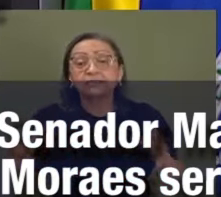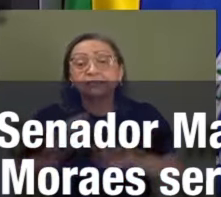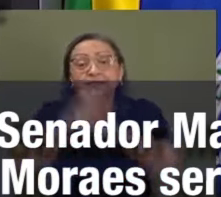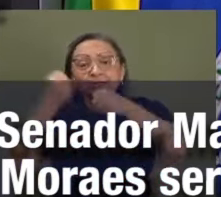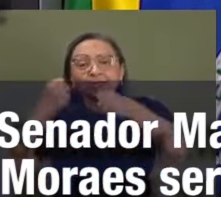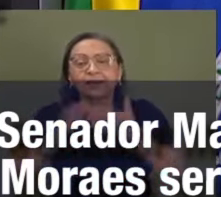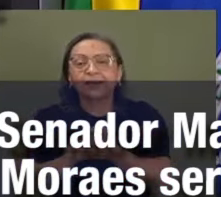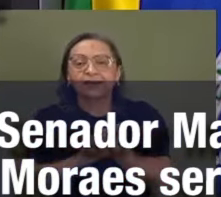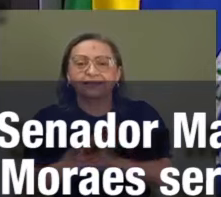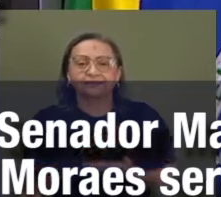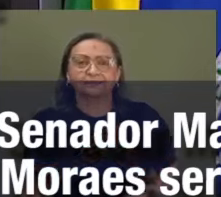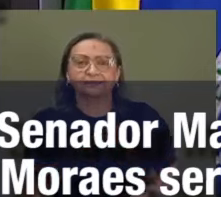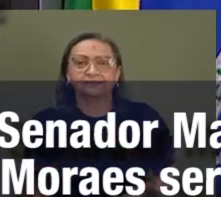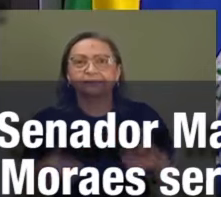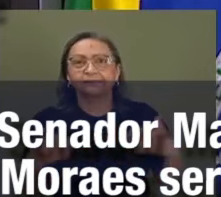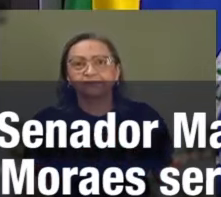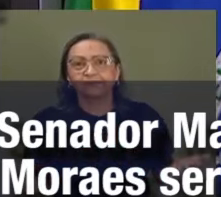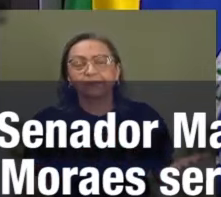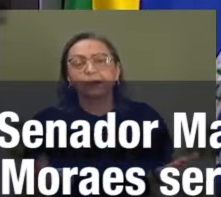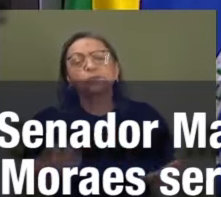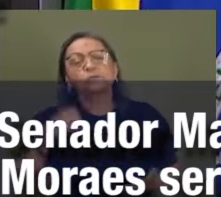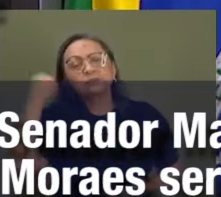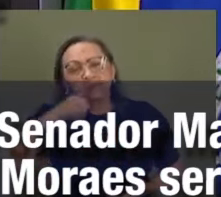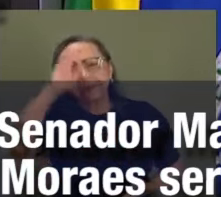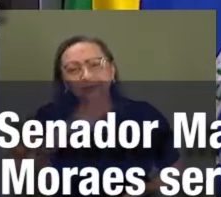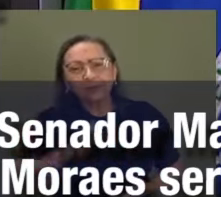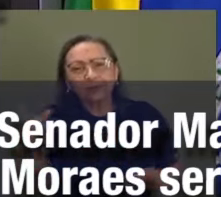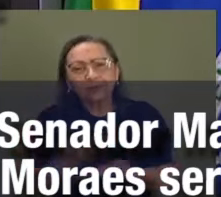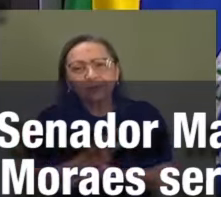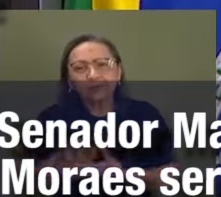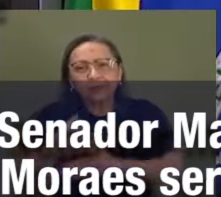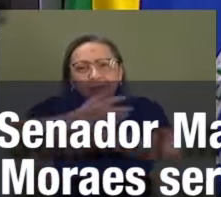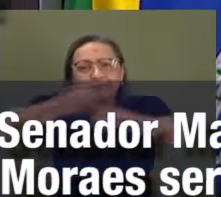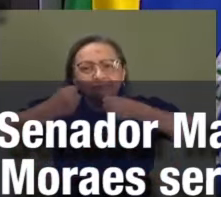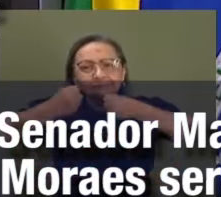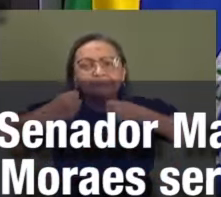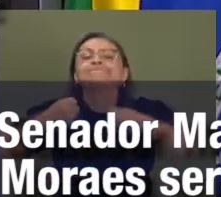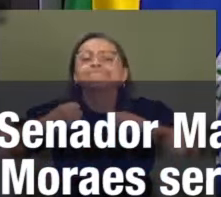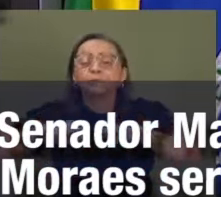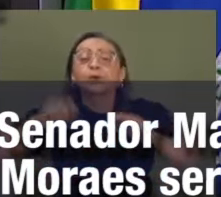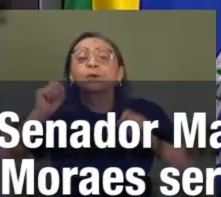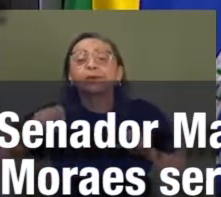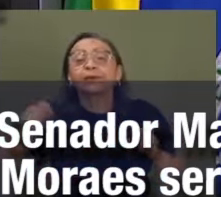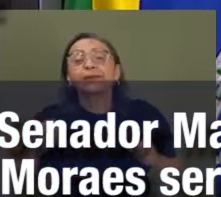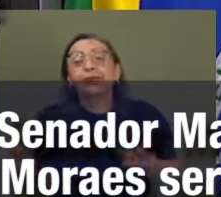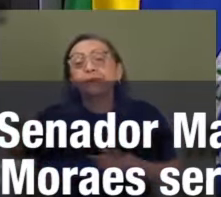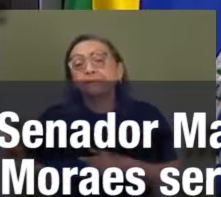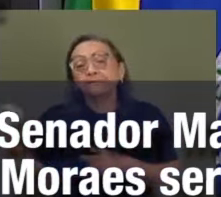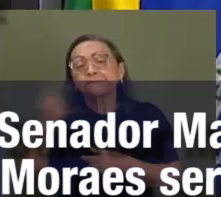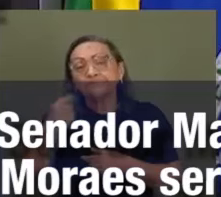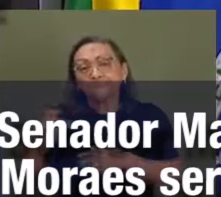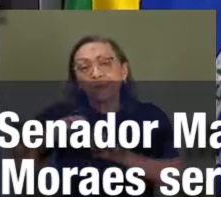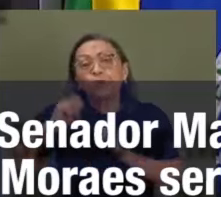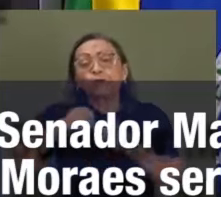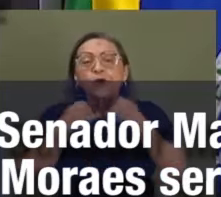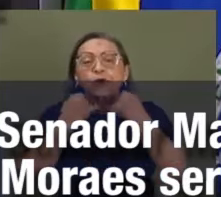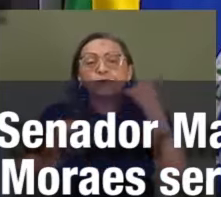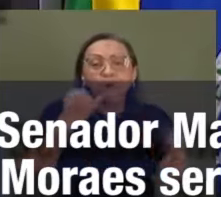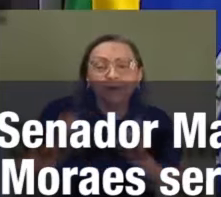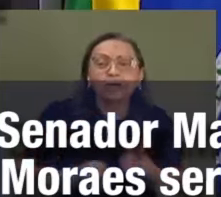condição. Então, o senador da República sendo censurado é porque está calando o que eu estou informando e denunciando